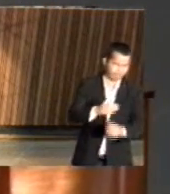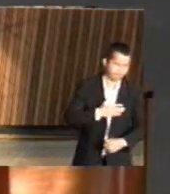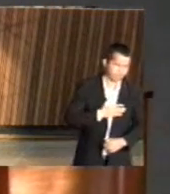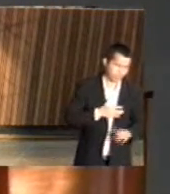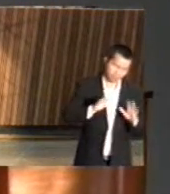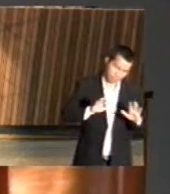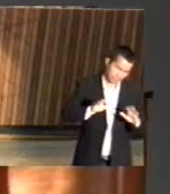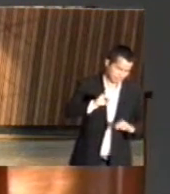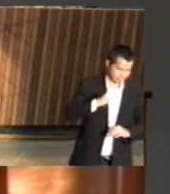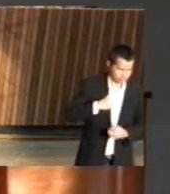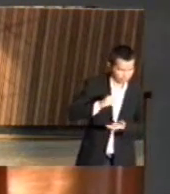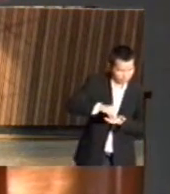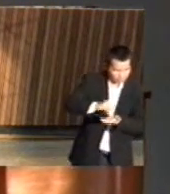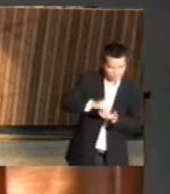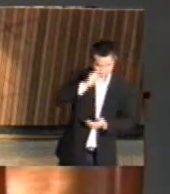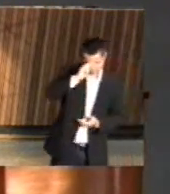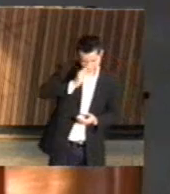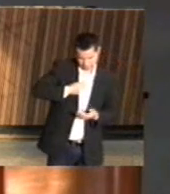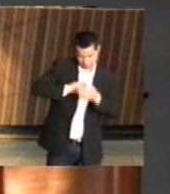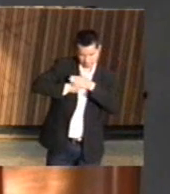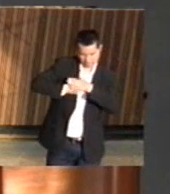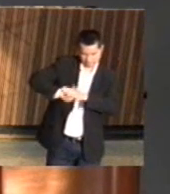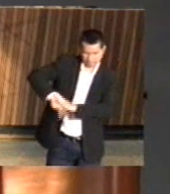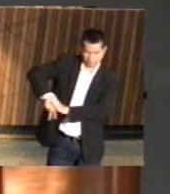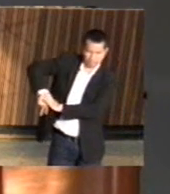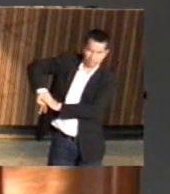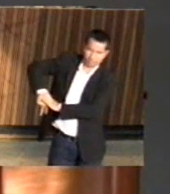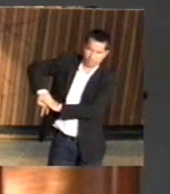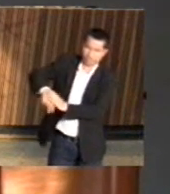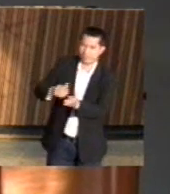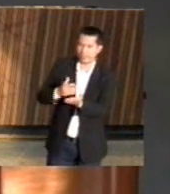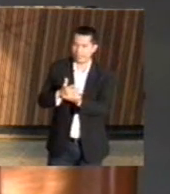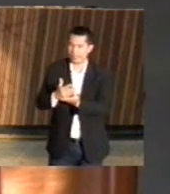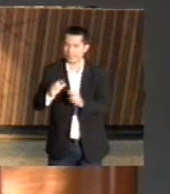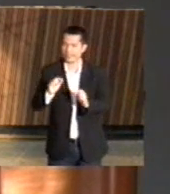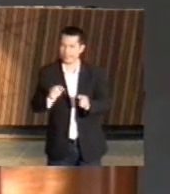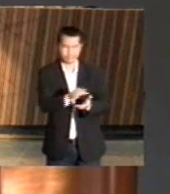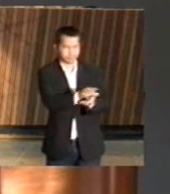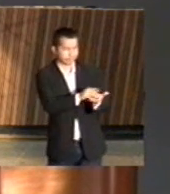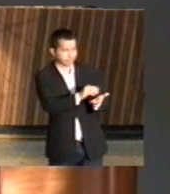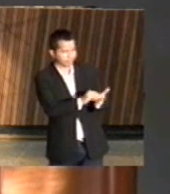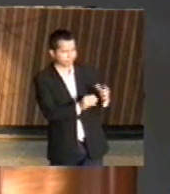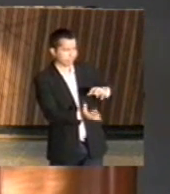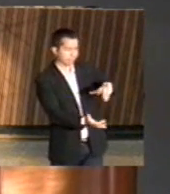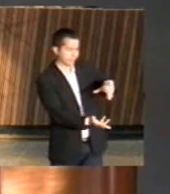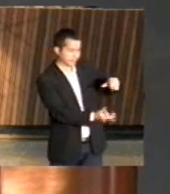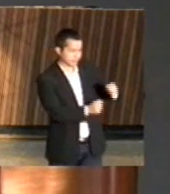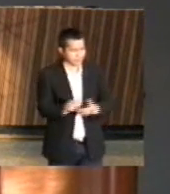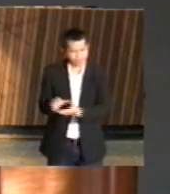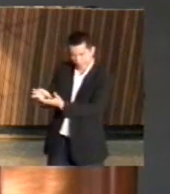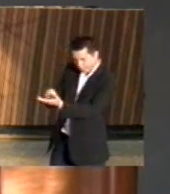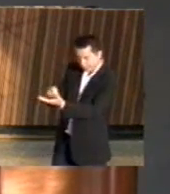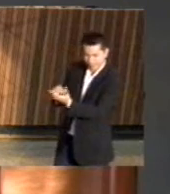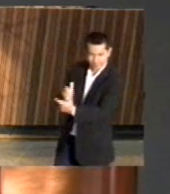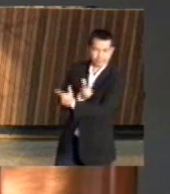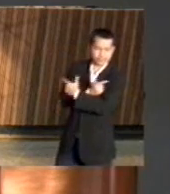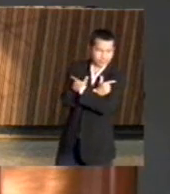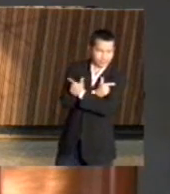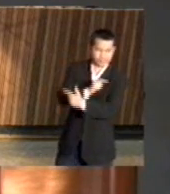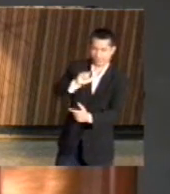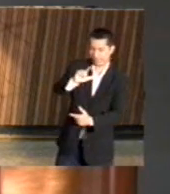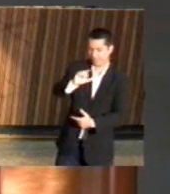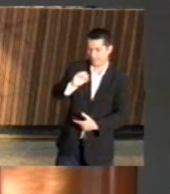a gente começa a trabalhar dentro do senso comum. E olha só o que a Bíblia fala quando um crente em Cristo